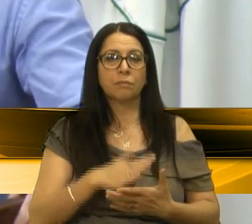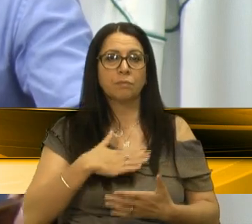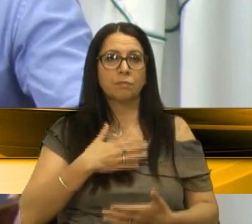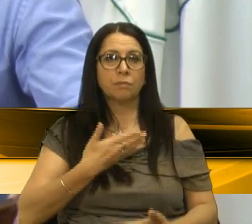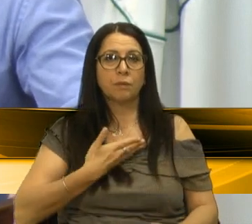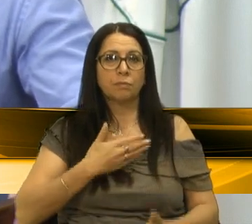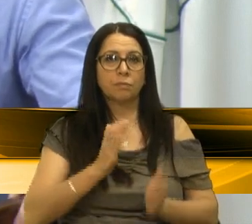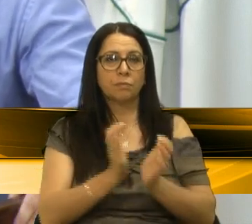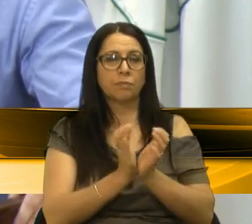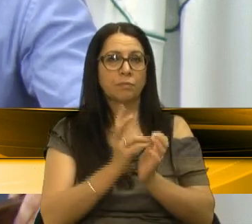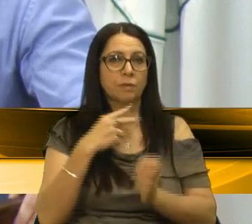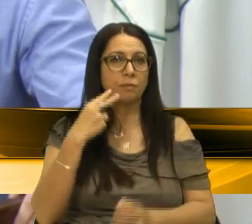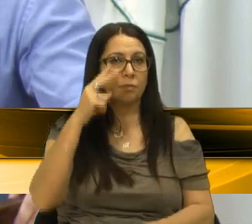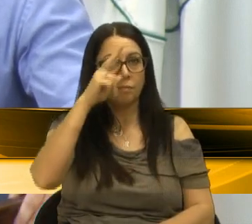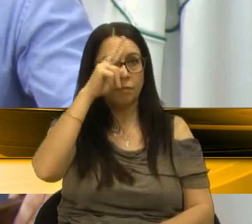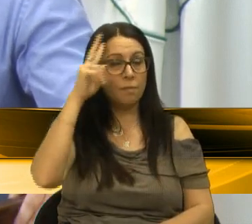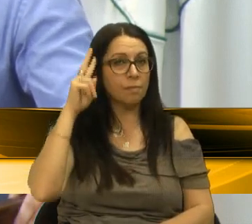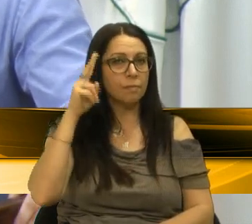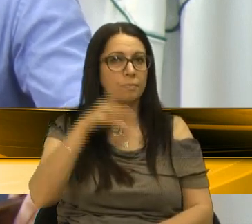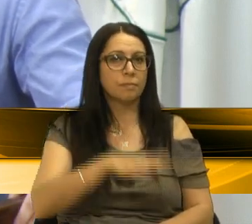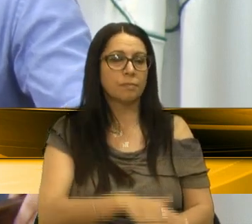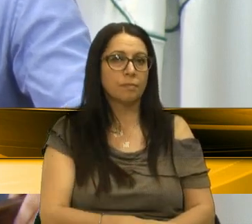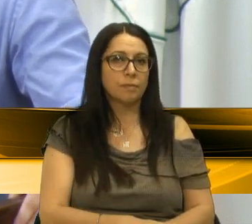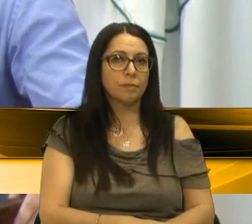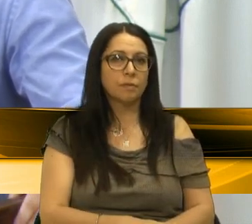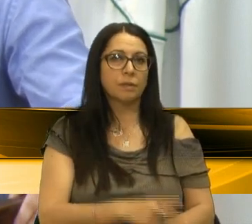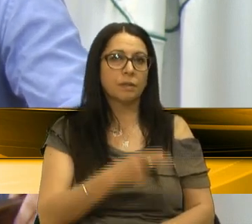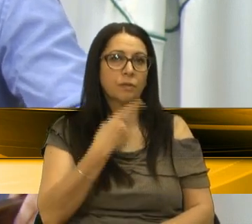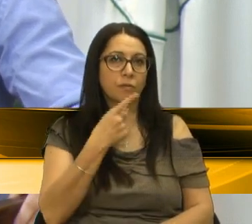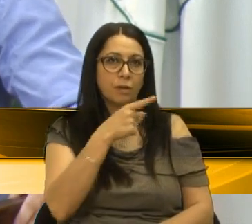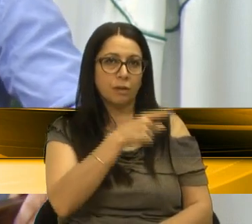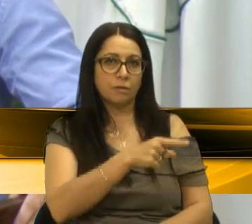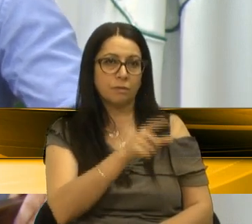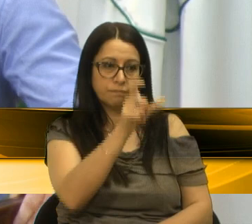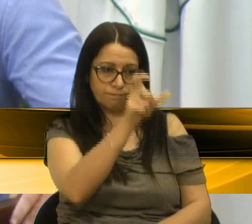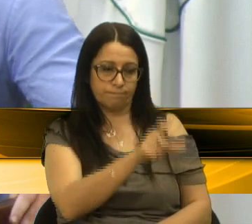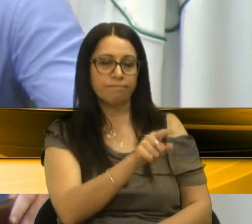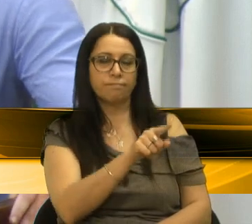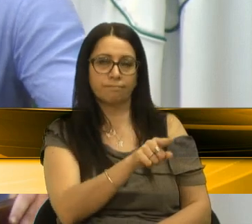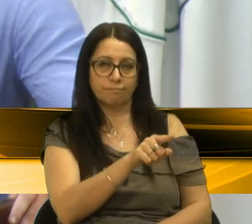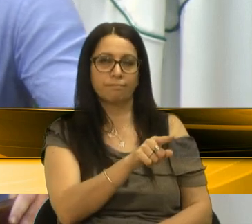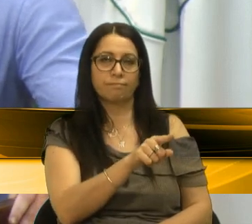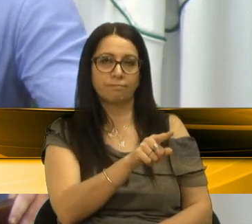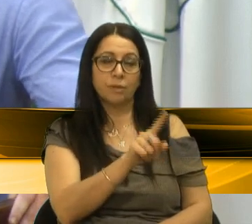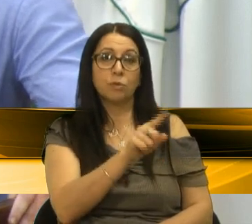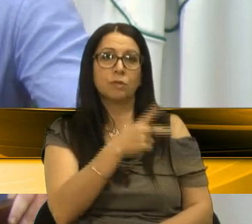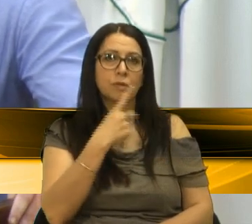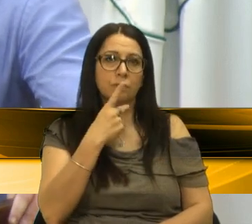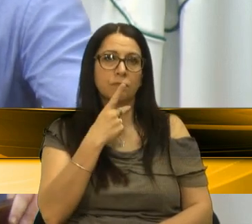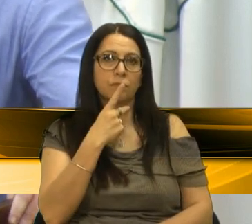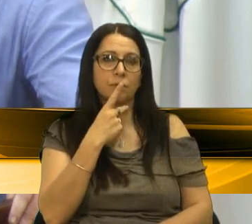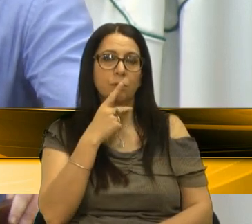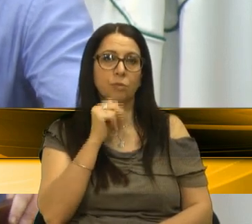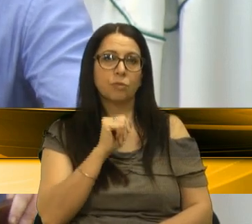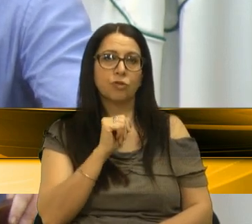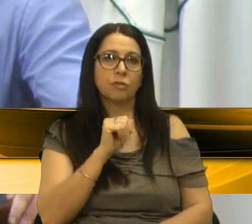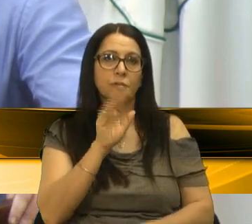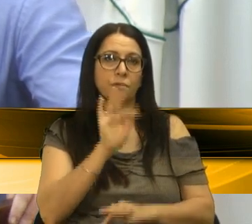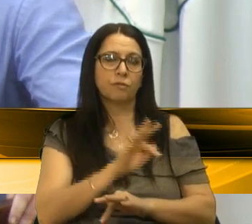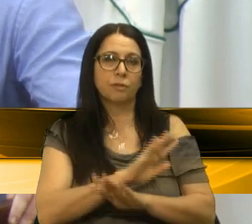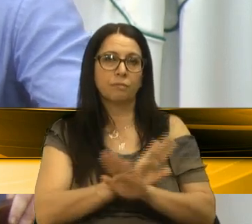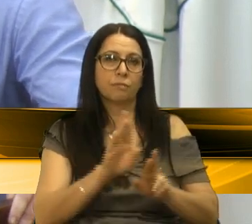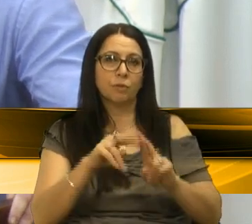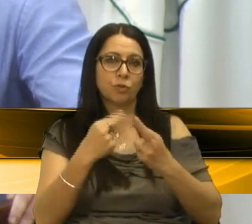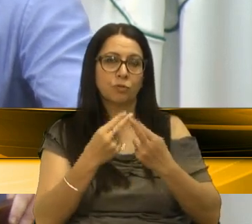colega vereador Velocino Ex, eu faço referência à sua fala. Porque com a sua fala poderíamos encerrar essa sessão